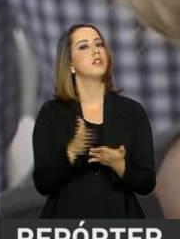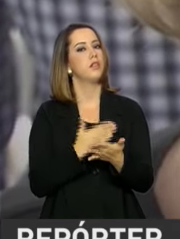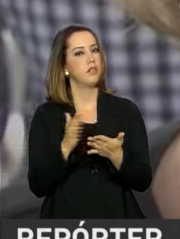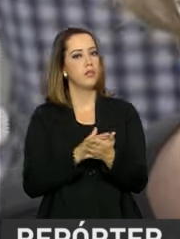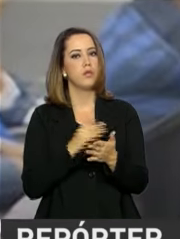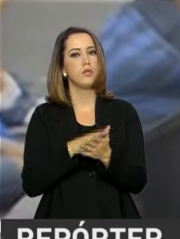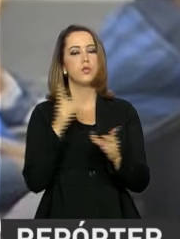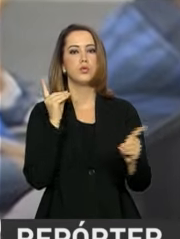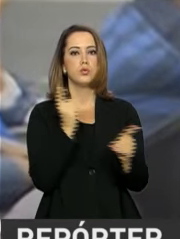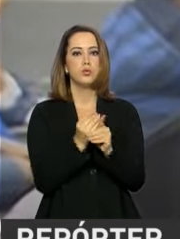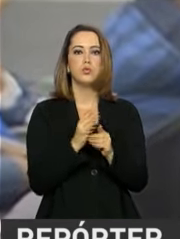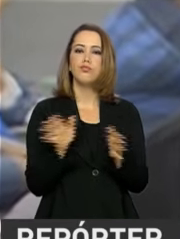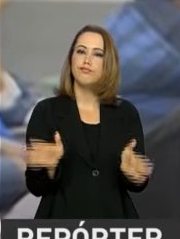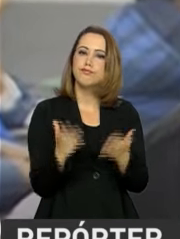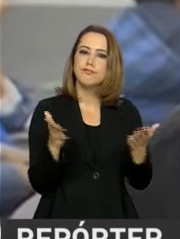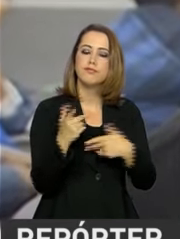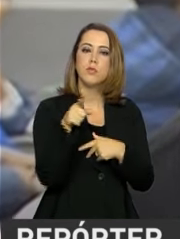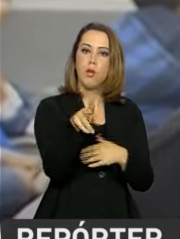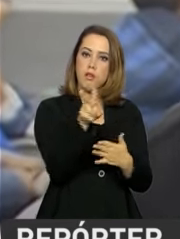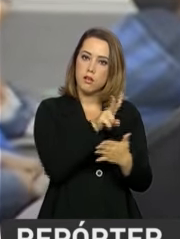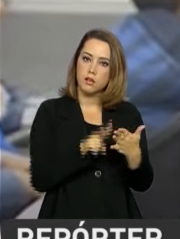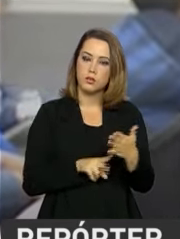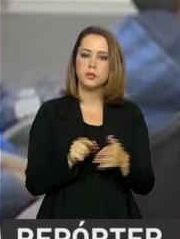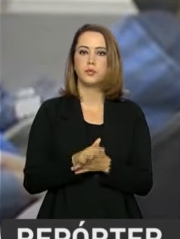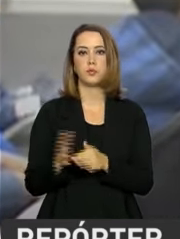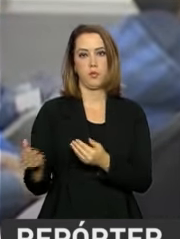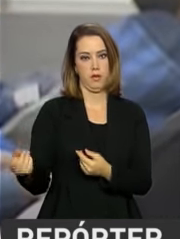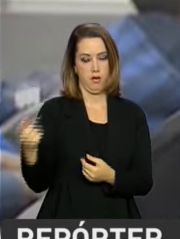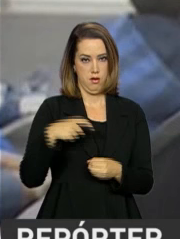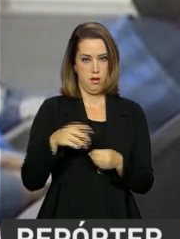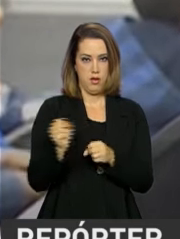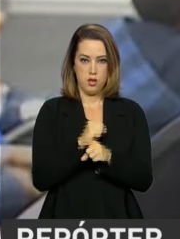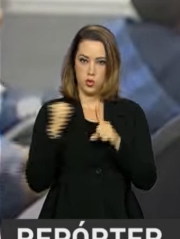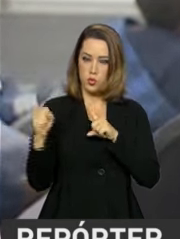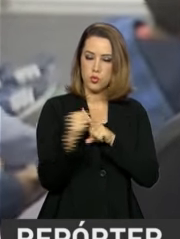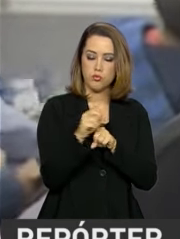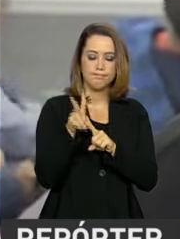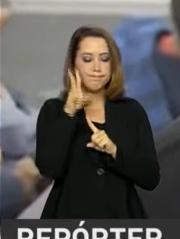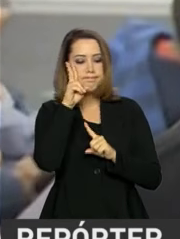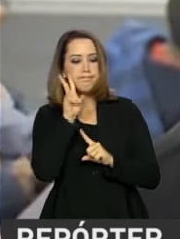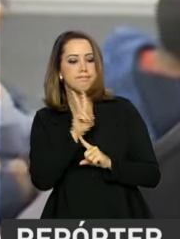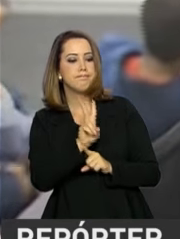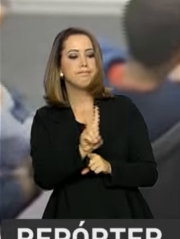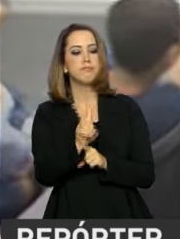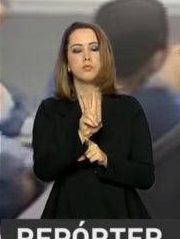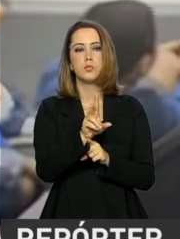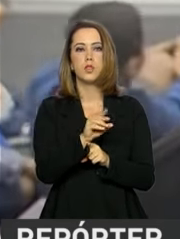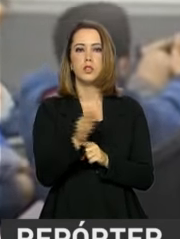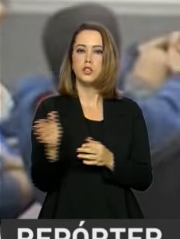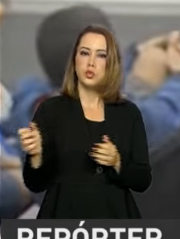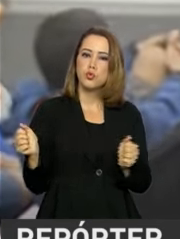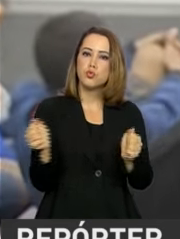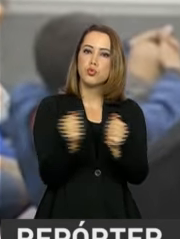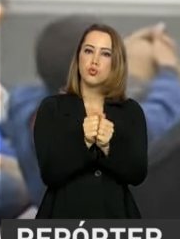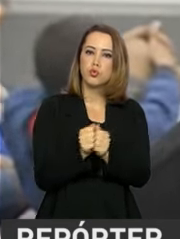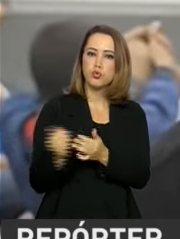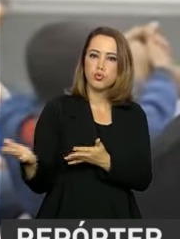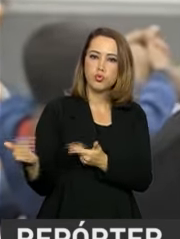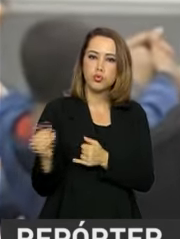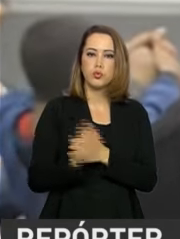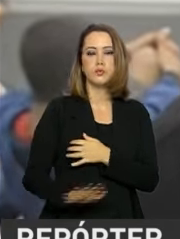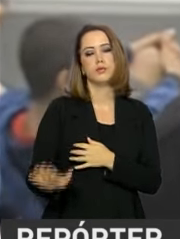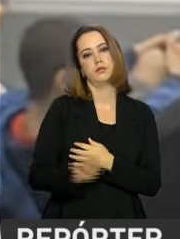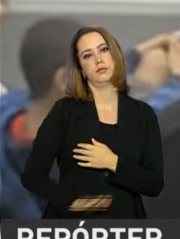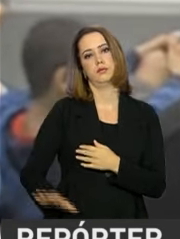bons leitores. Traz a sociedade para refletir sobre isso, né? Aproxima as crianças, os professores,